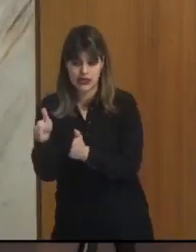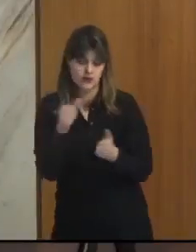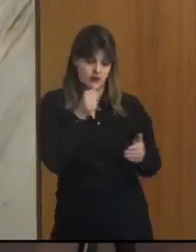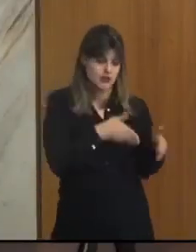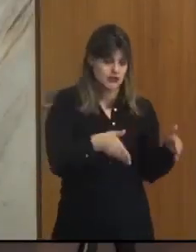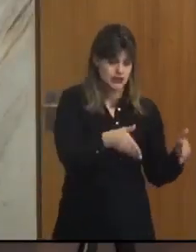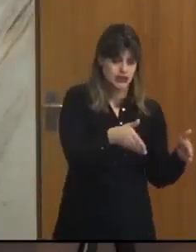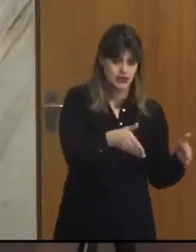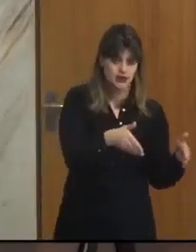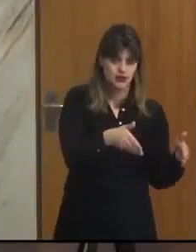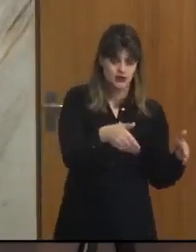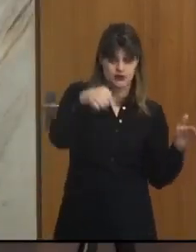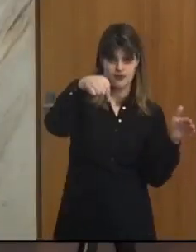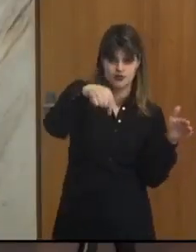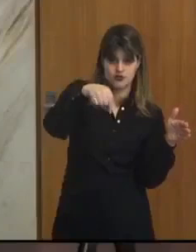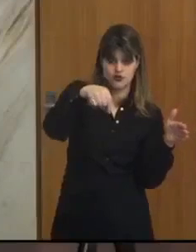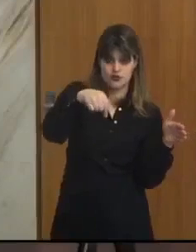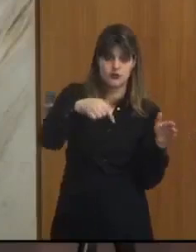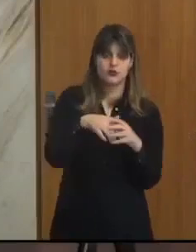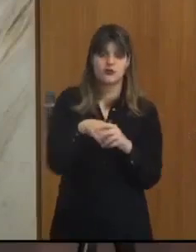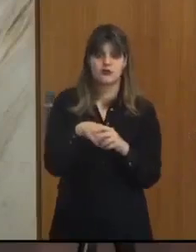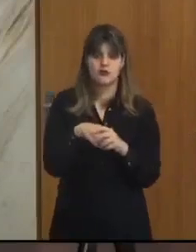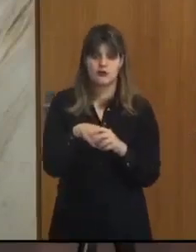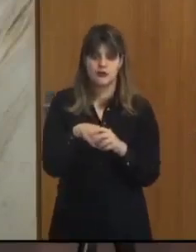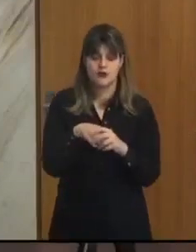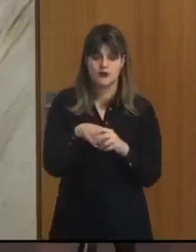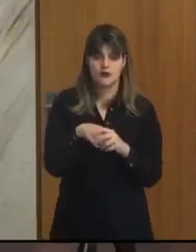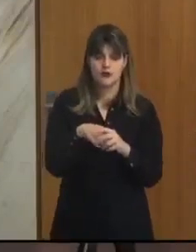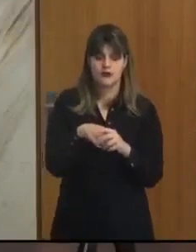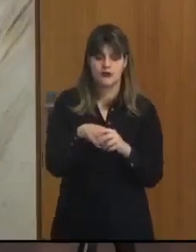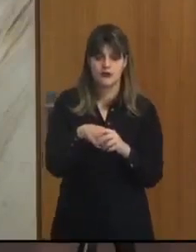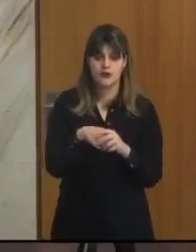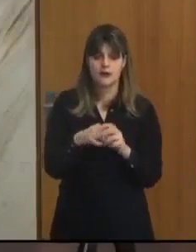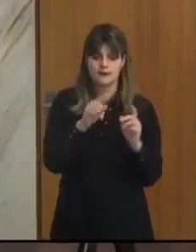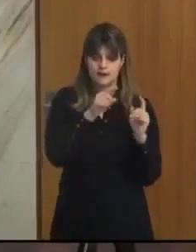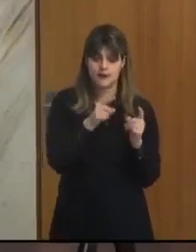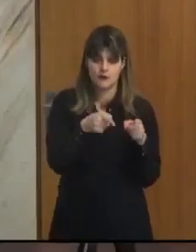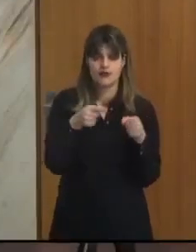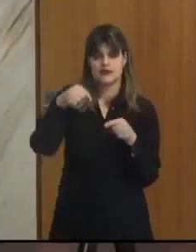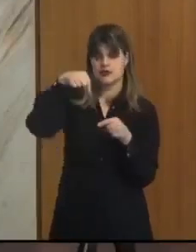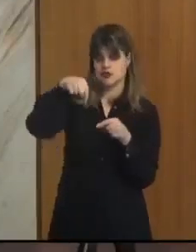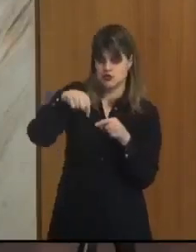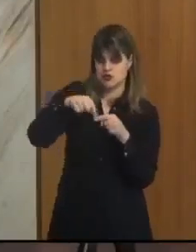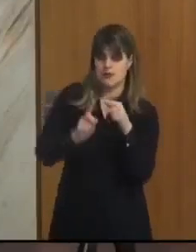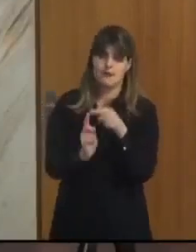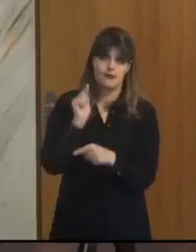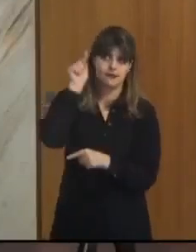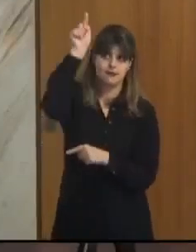estão abertas ao sul e que correm de sul para norte, vão